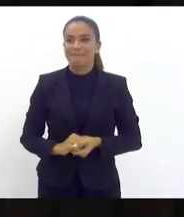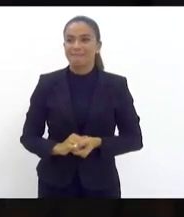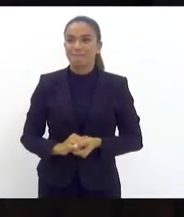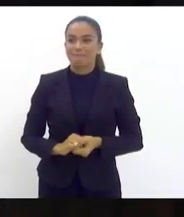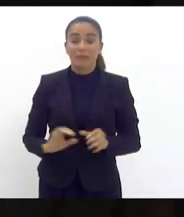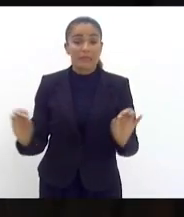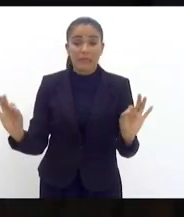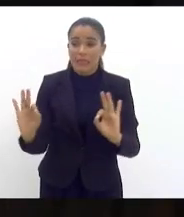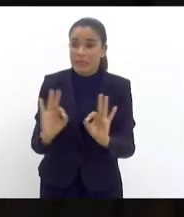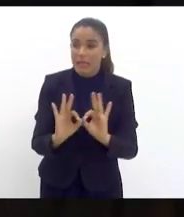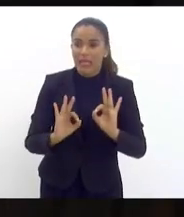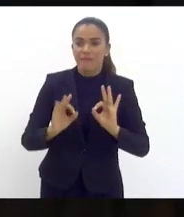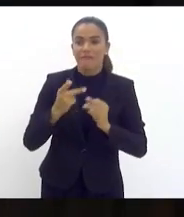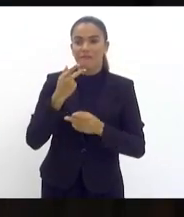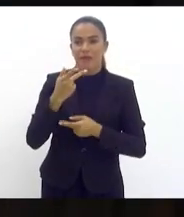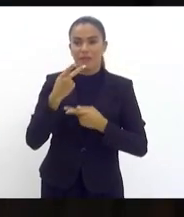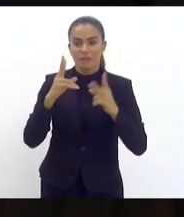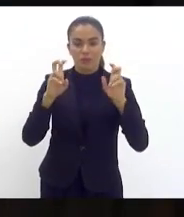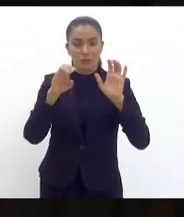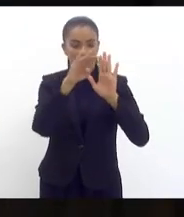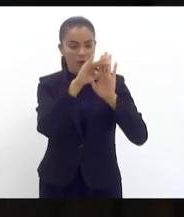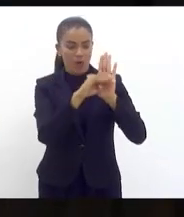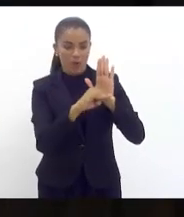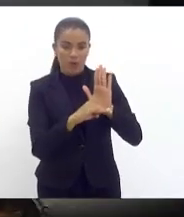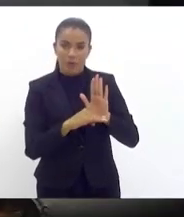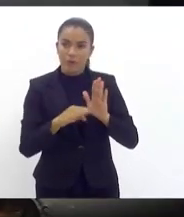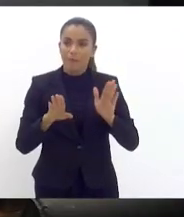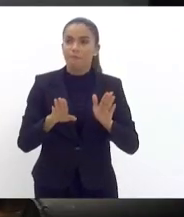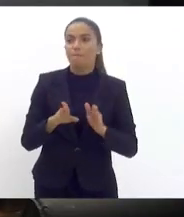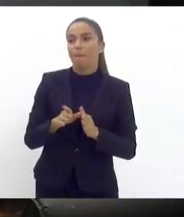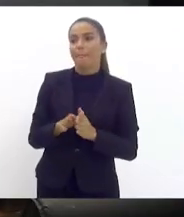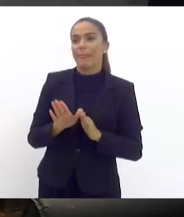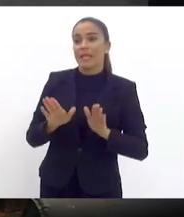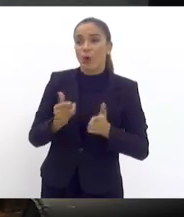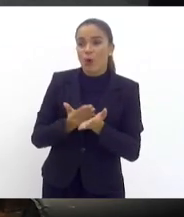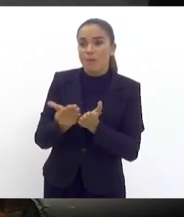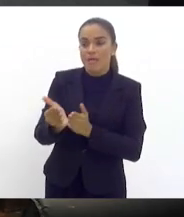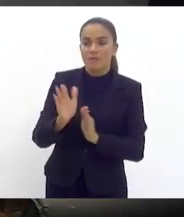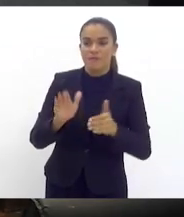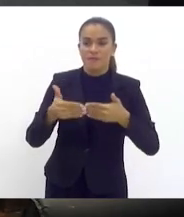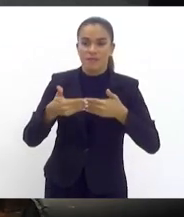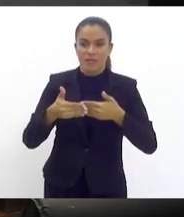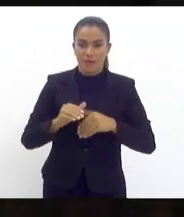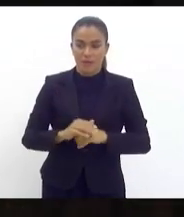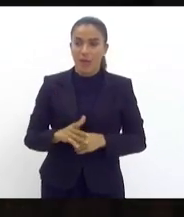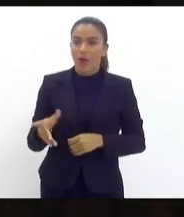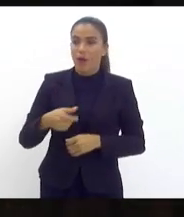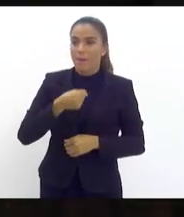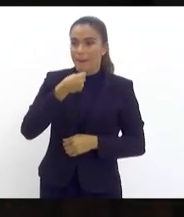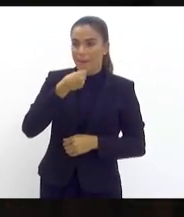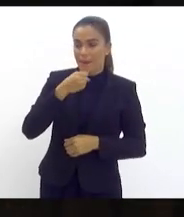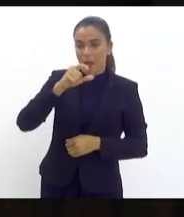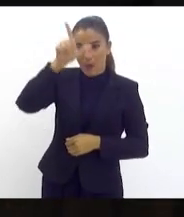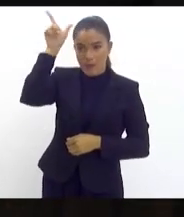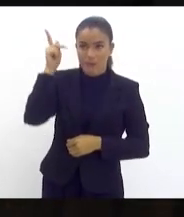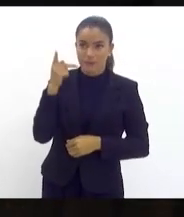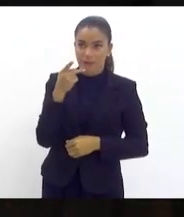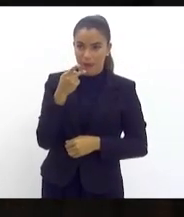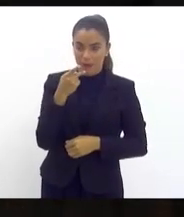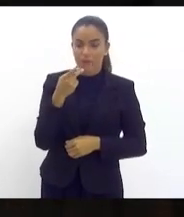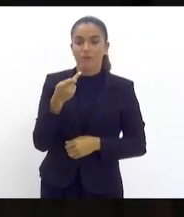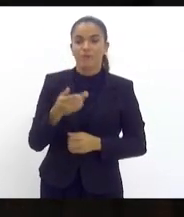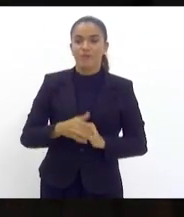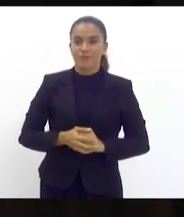Nada mais havendo a tratar na ordem do dia, inicia-se o expediente final. O primeiro orador inscrito é o nobre deputado Luiz Paulo.